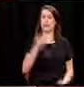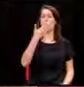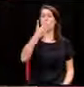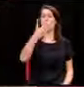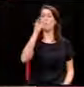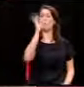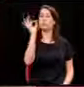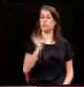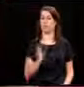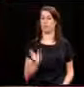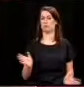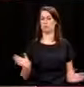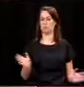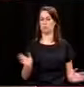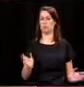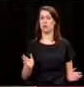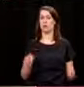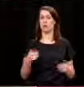do que isto em Portugal.